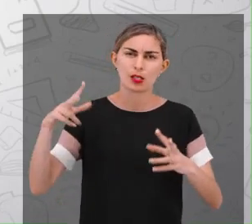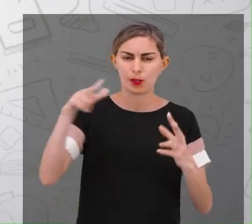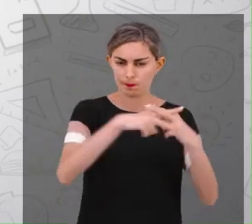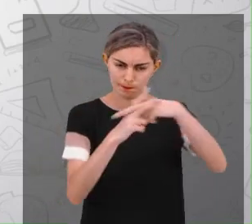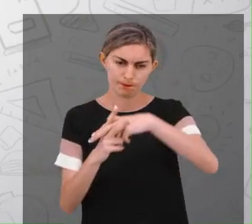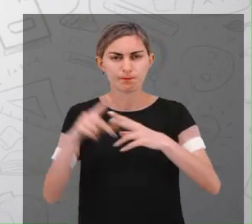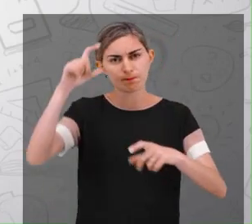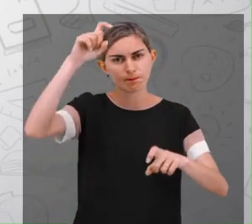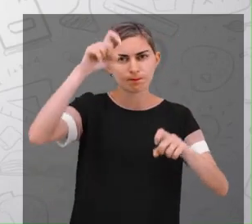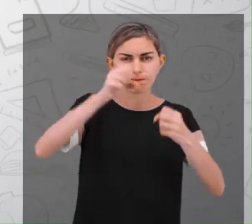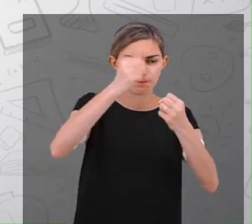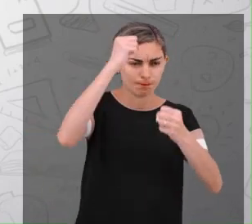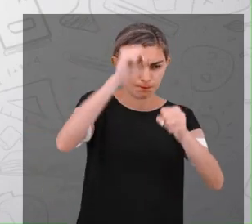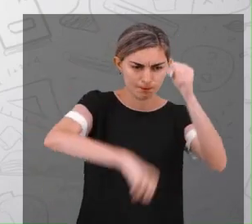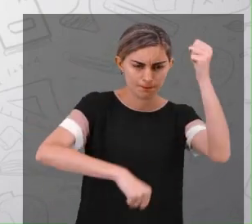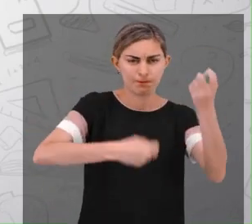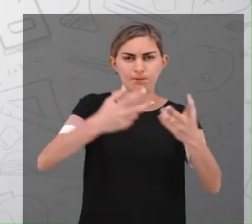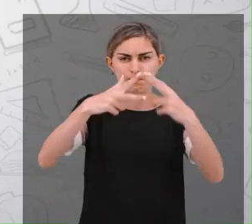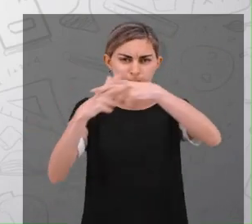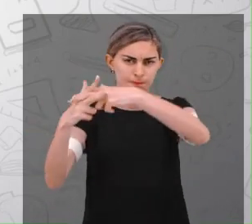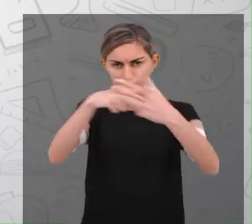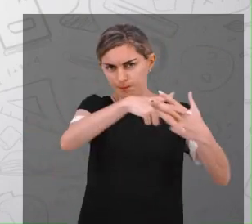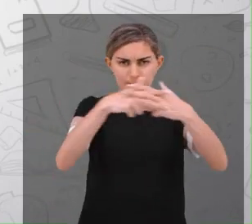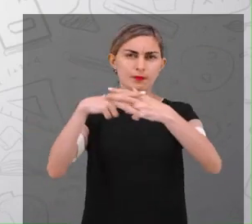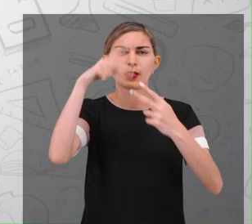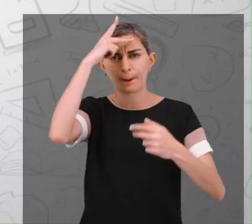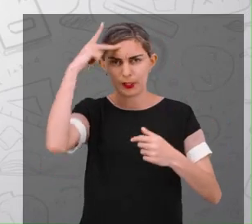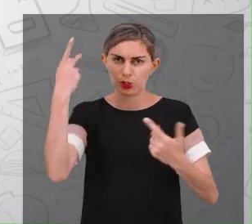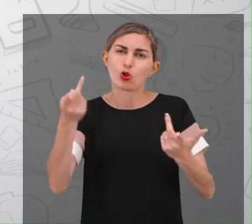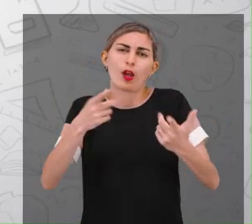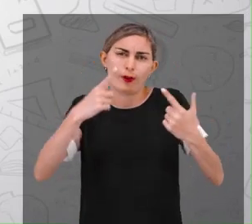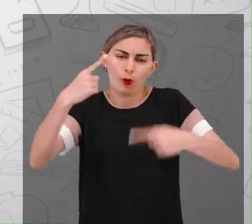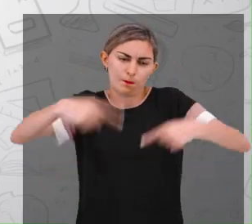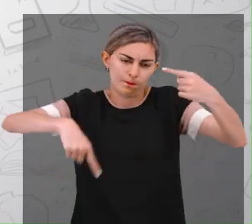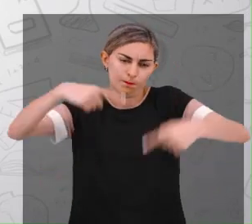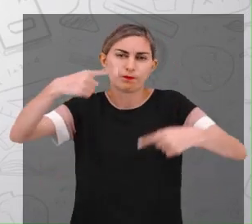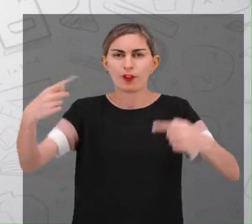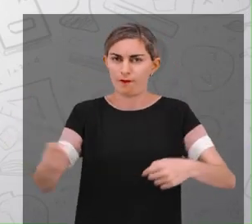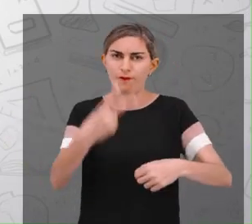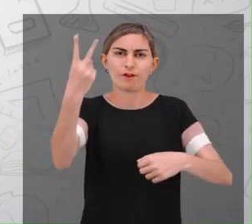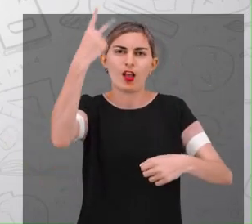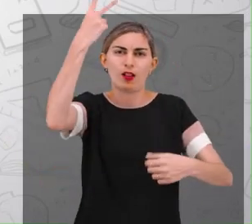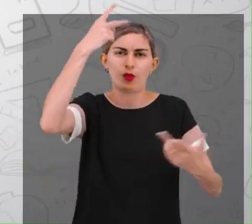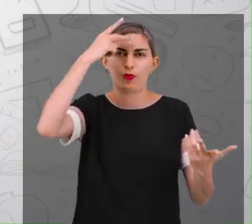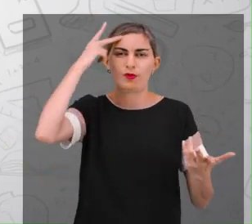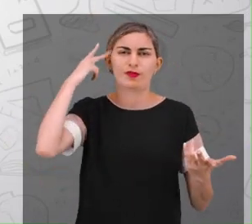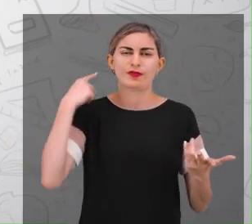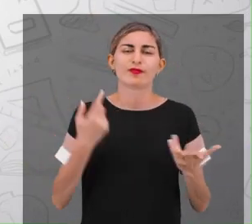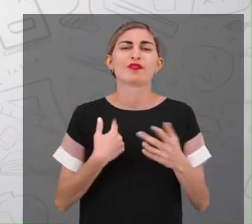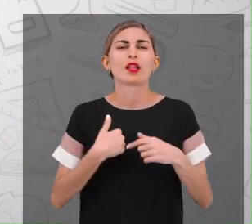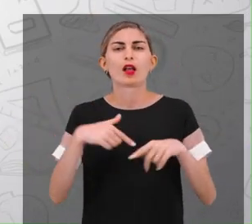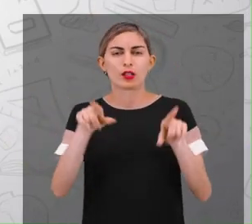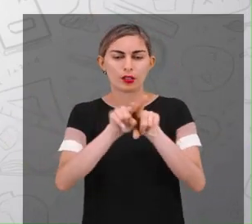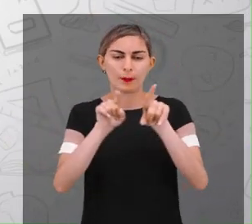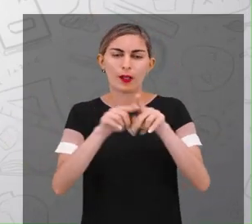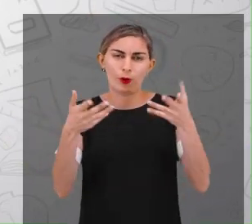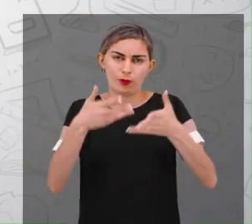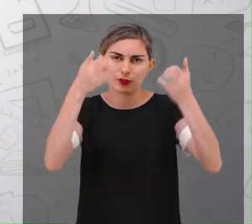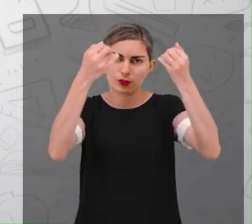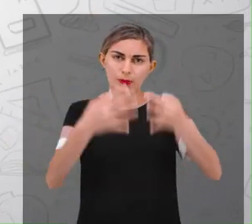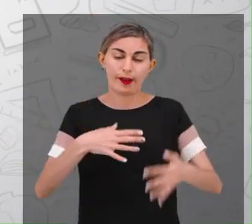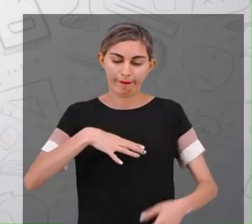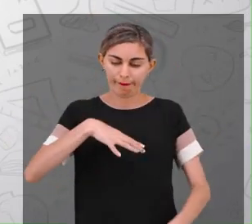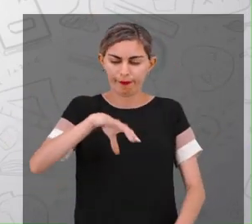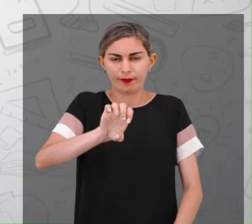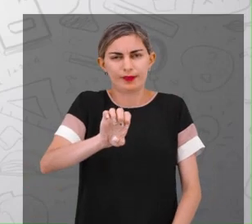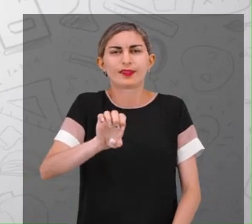outras pessoas. Há um conflito aí de valor. Agora vamos falar sobre categorias fundamentais da ética. Para